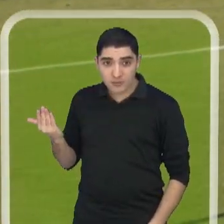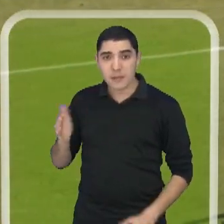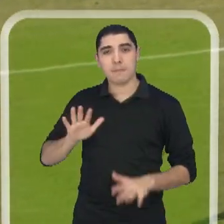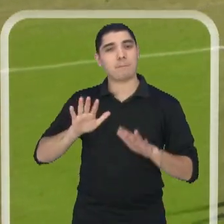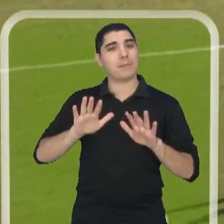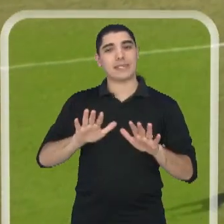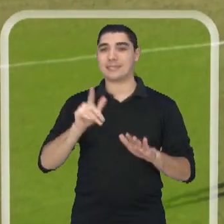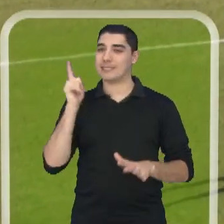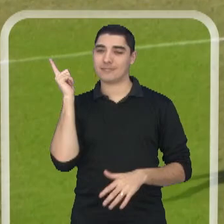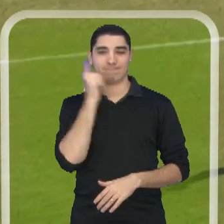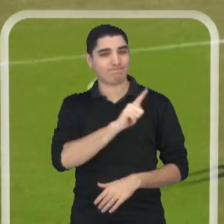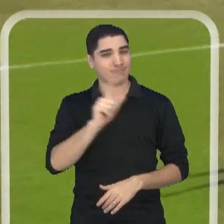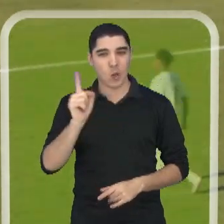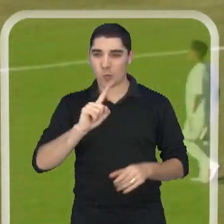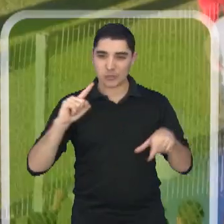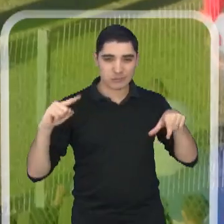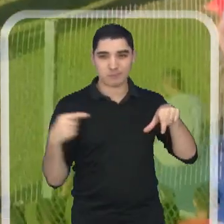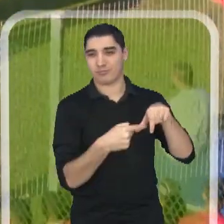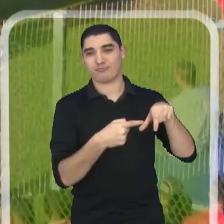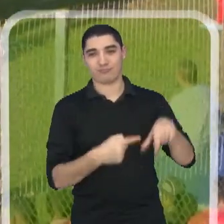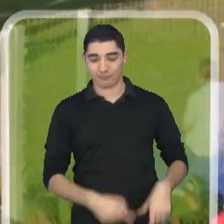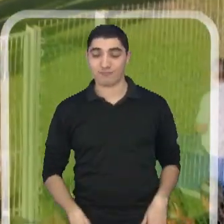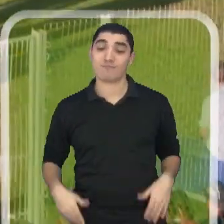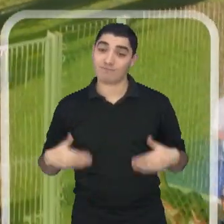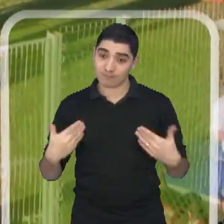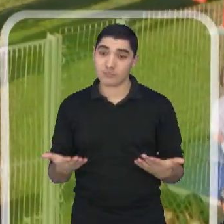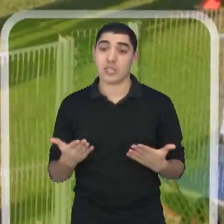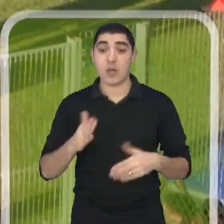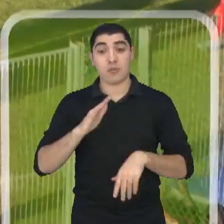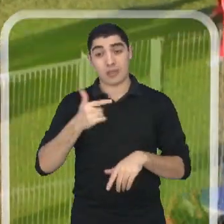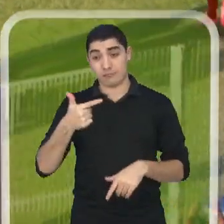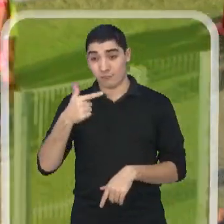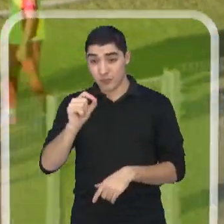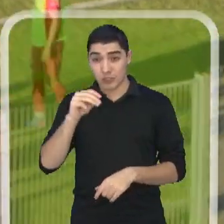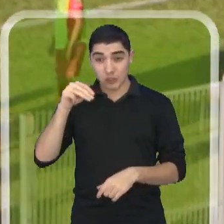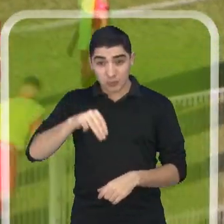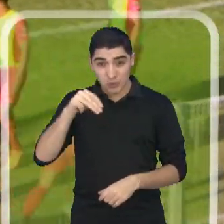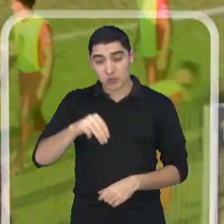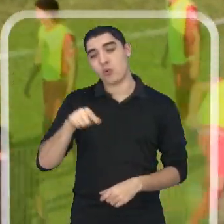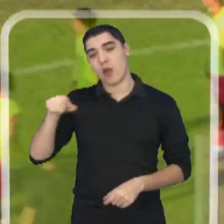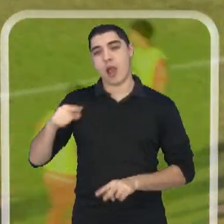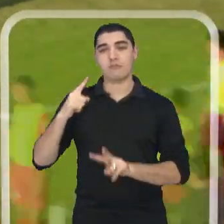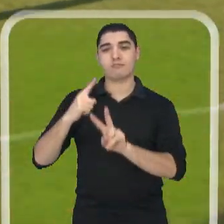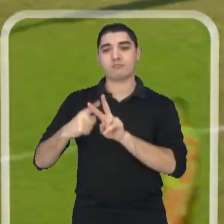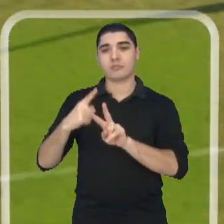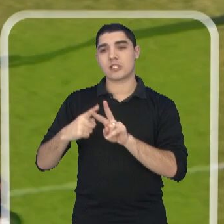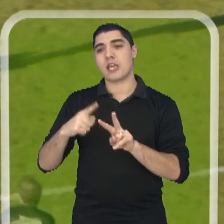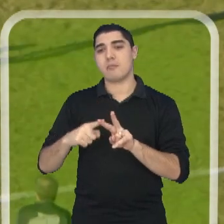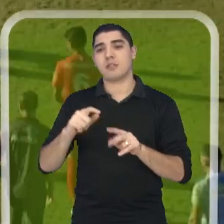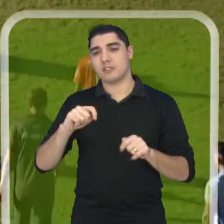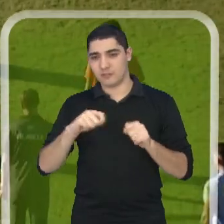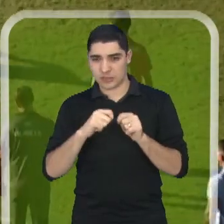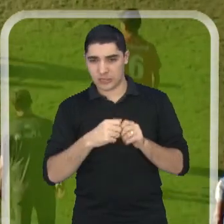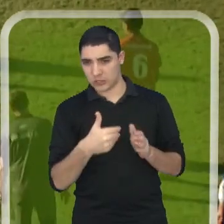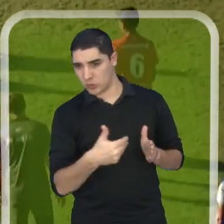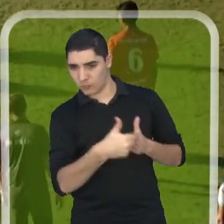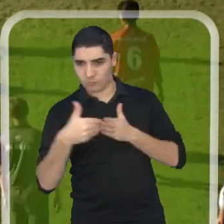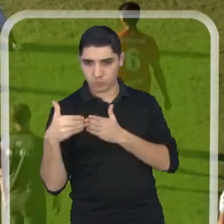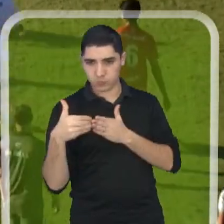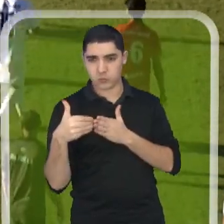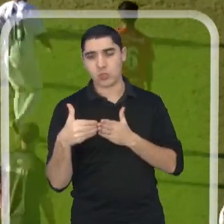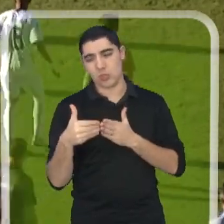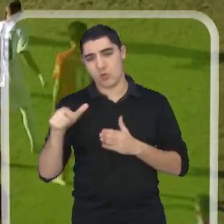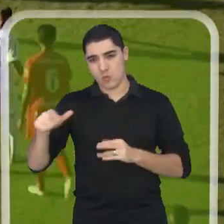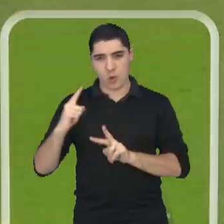não conseguiu concluir para gol. Depois de 20 minutos, o técnico do Capivariano fechou mais a equipe para administrar